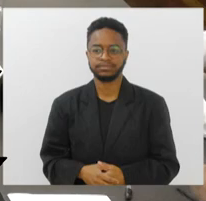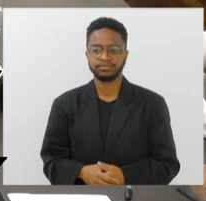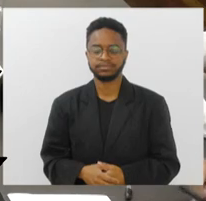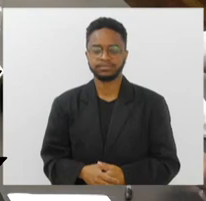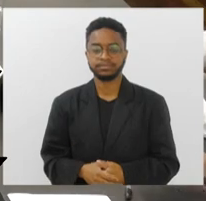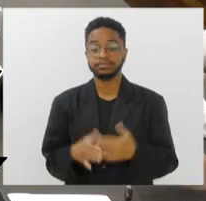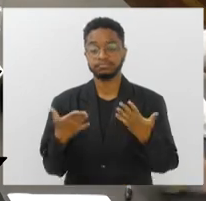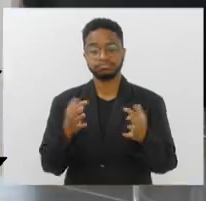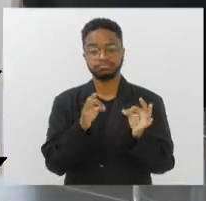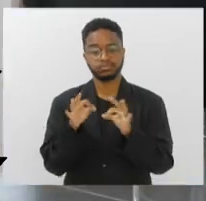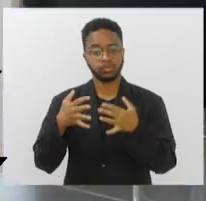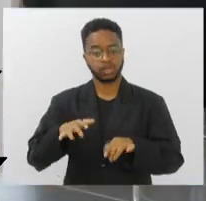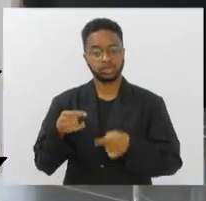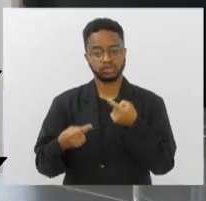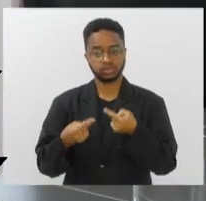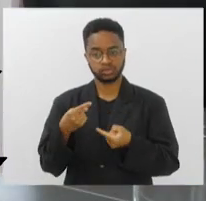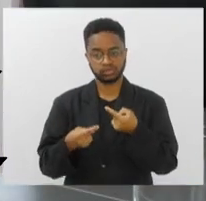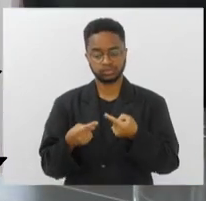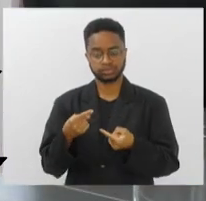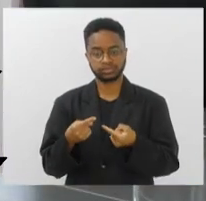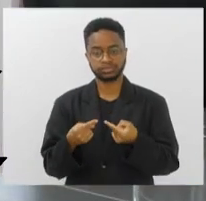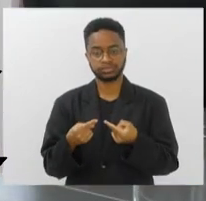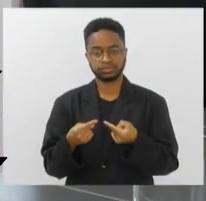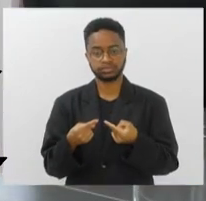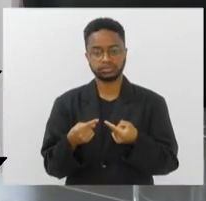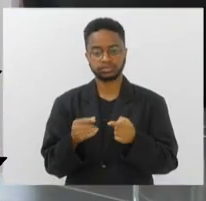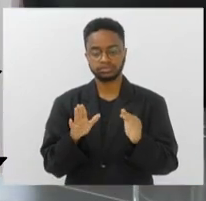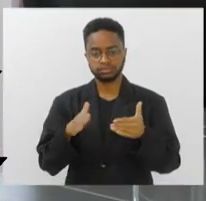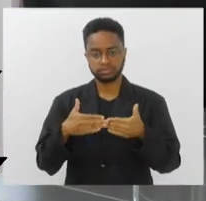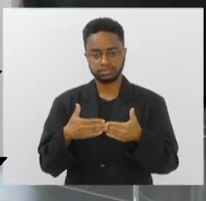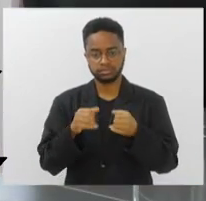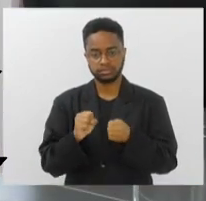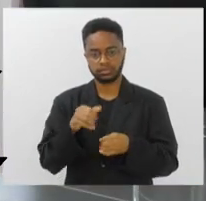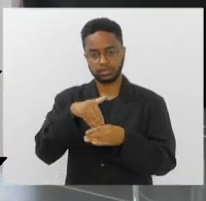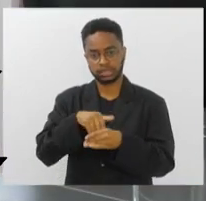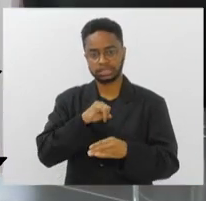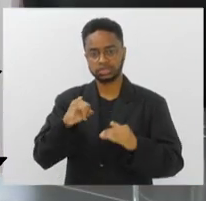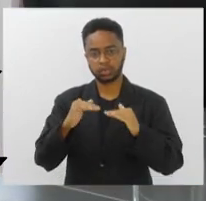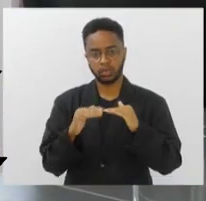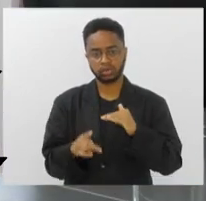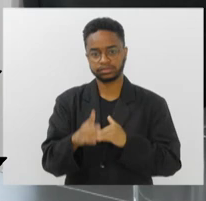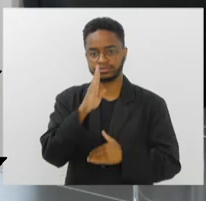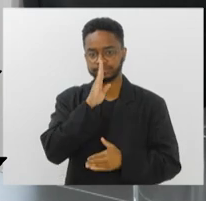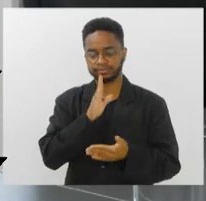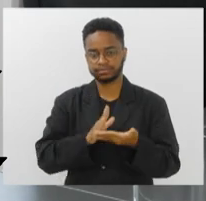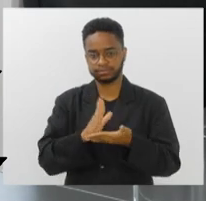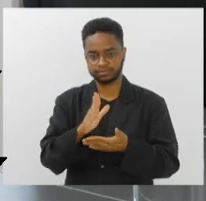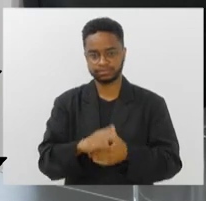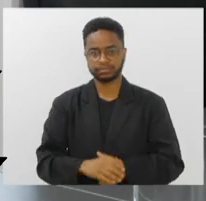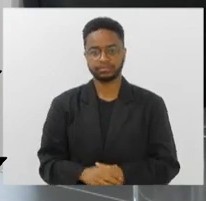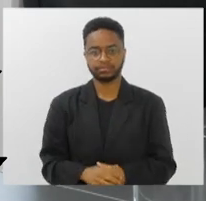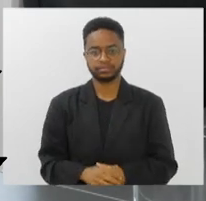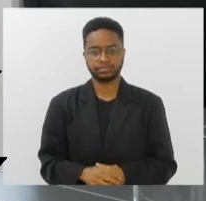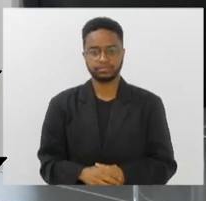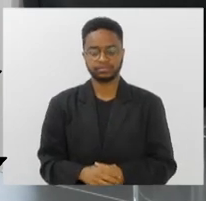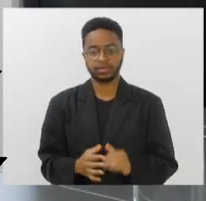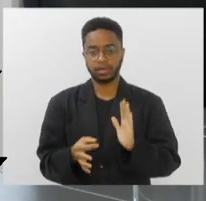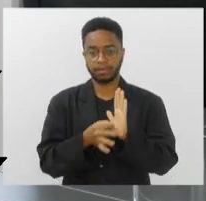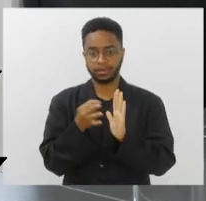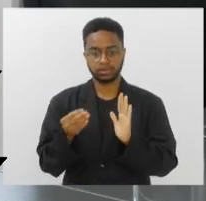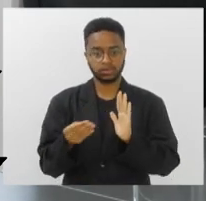Então, não havendo quem queira discutir, encerrada a discussão, em votação, senhores que aprovam, permaneçam como estão, aprovado o parecer